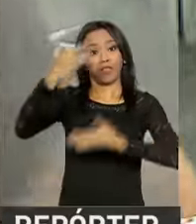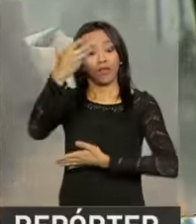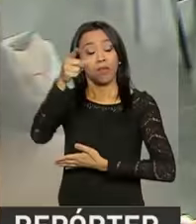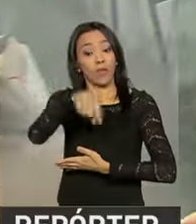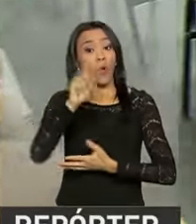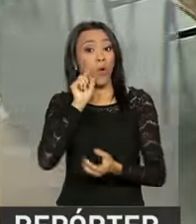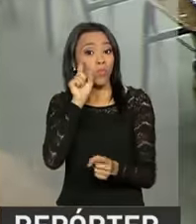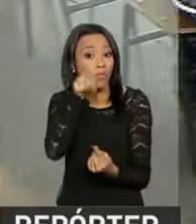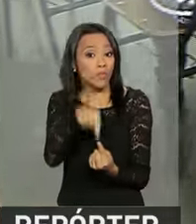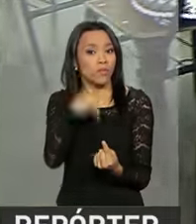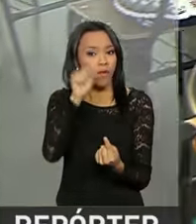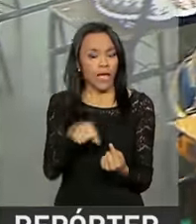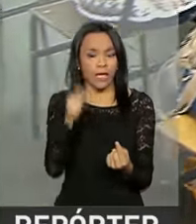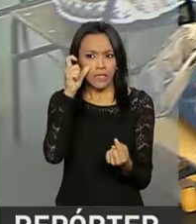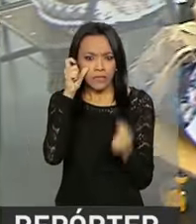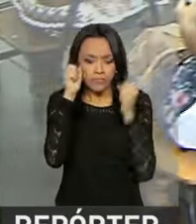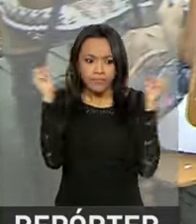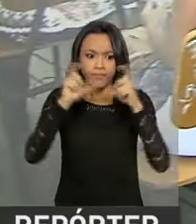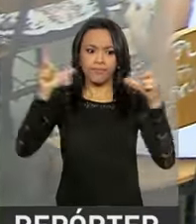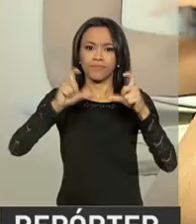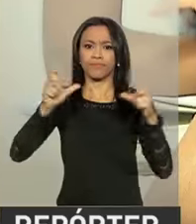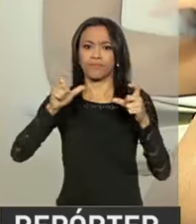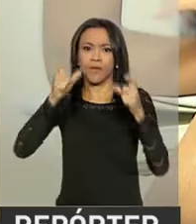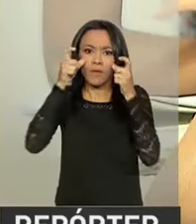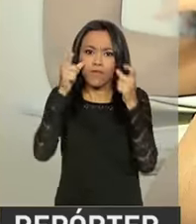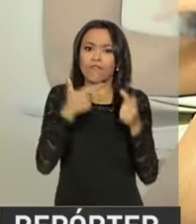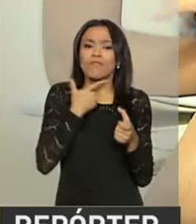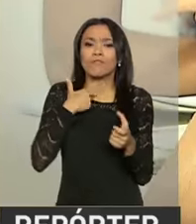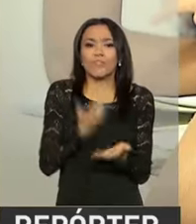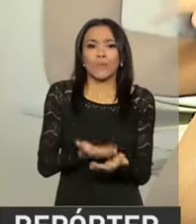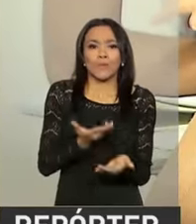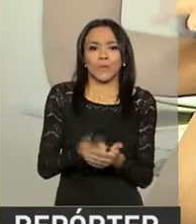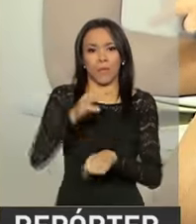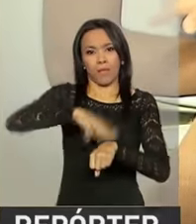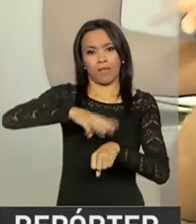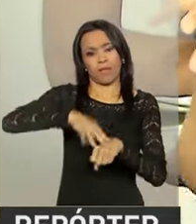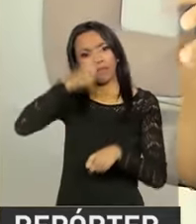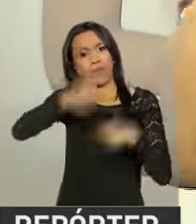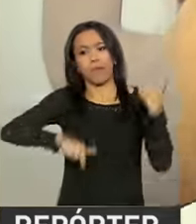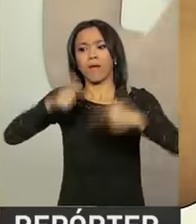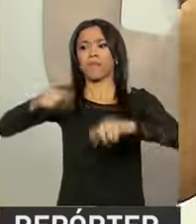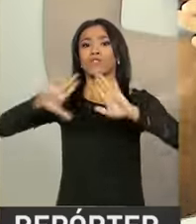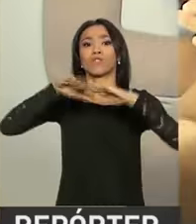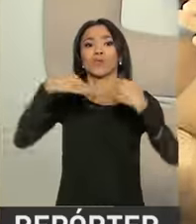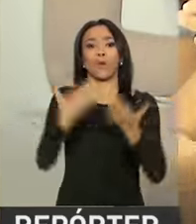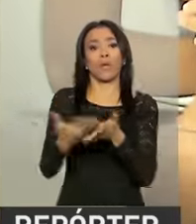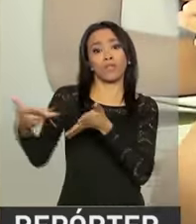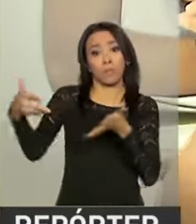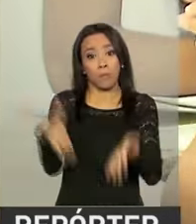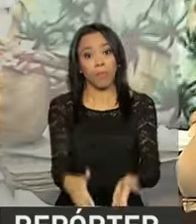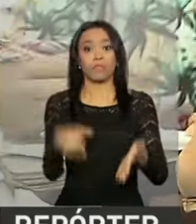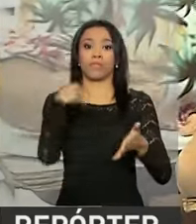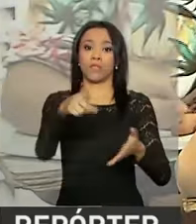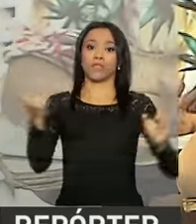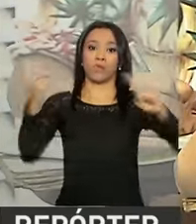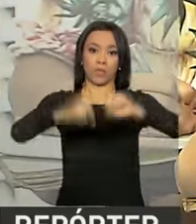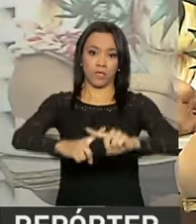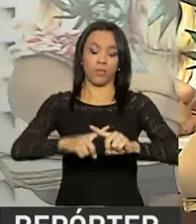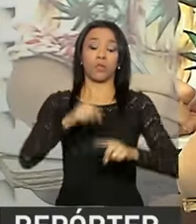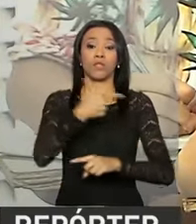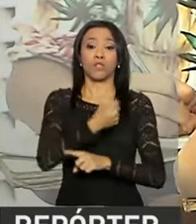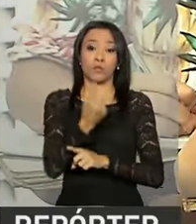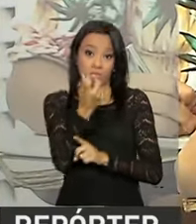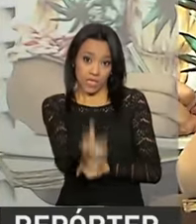despertar o interesse dos jovens pela matemática. E a cada ano mais escolas participam da competição. Em